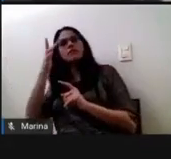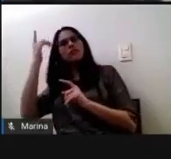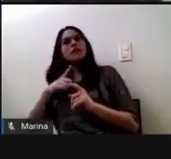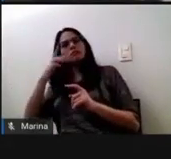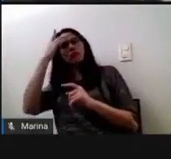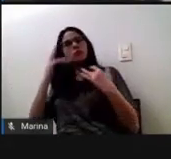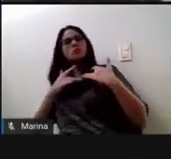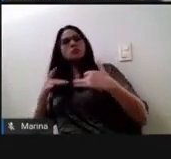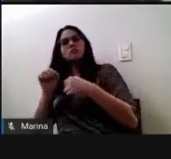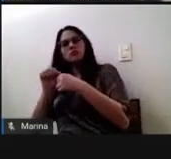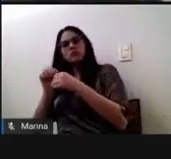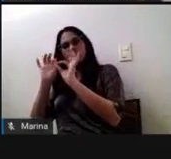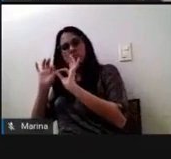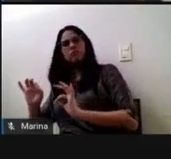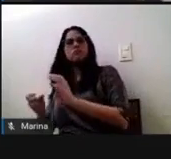passar.